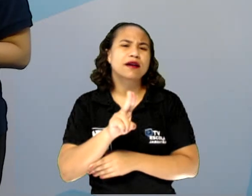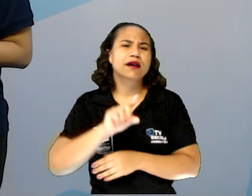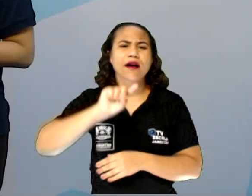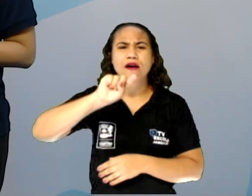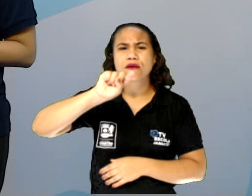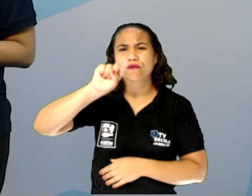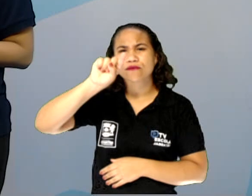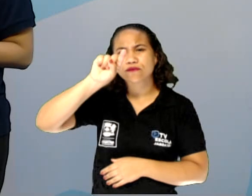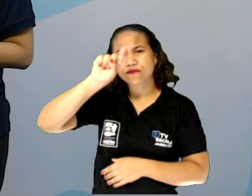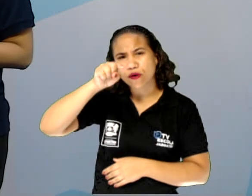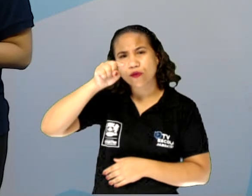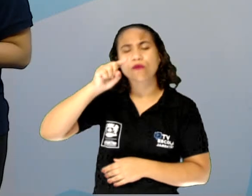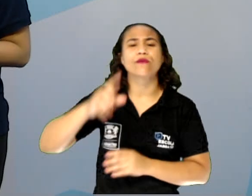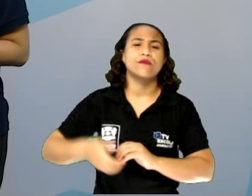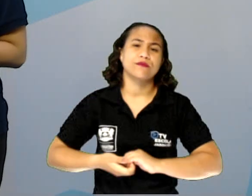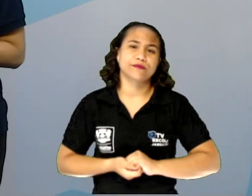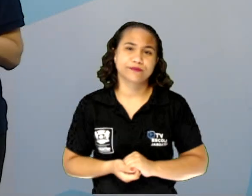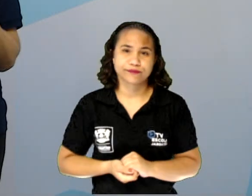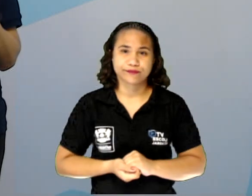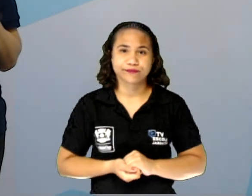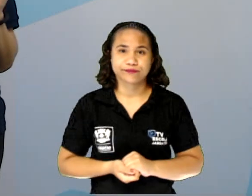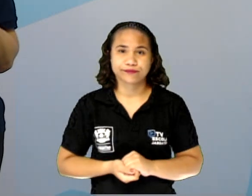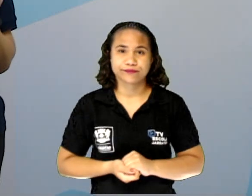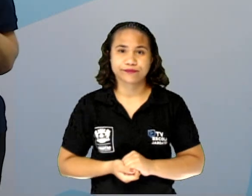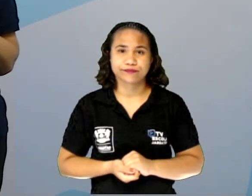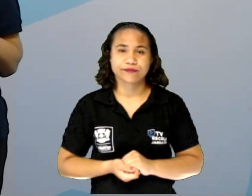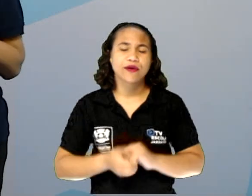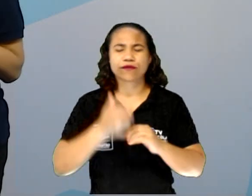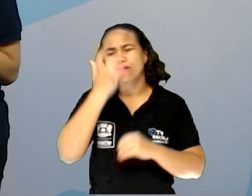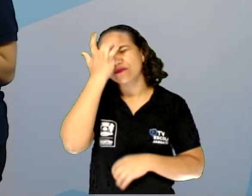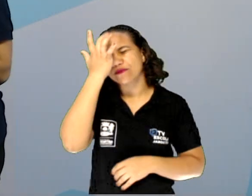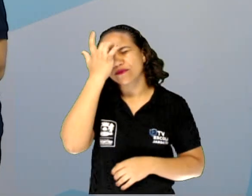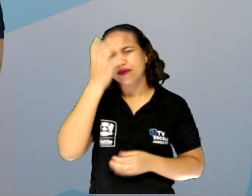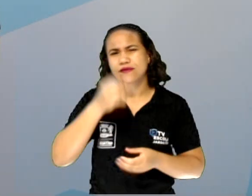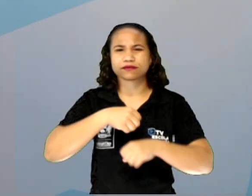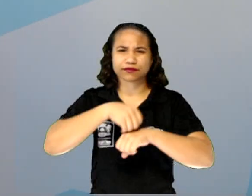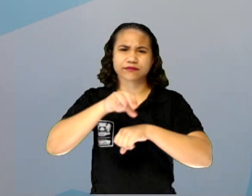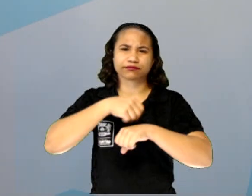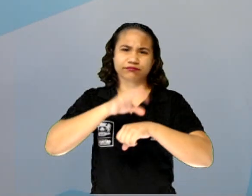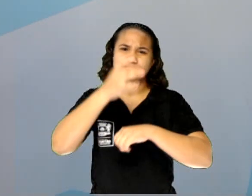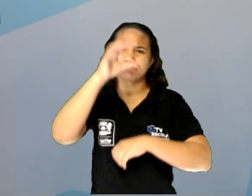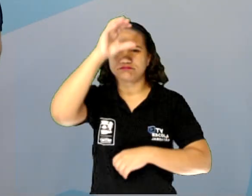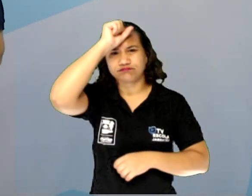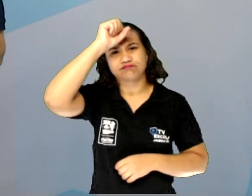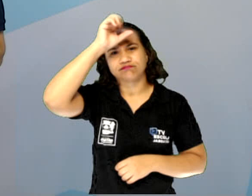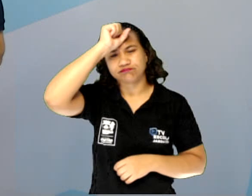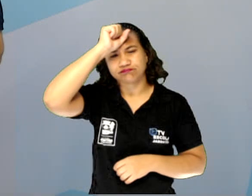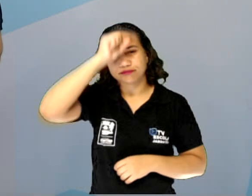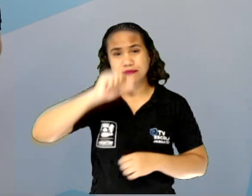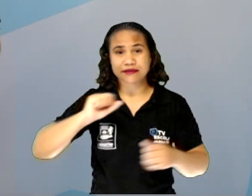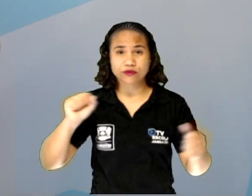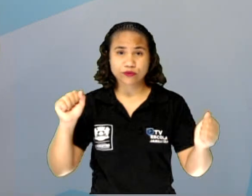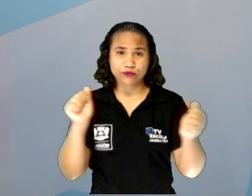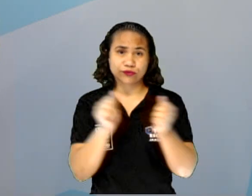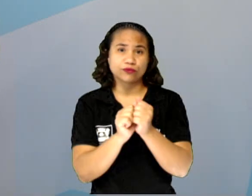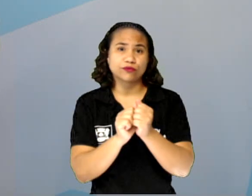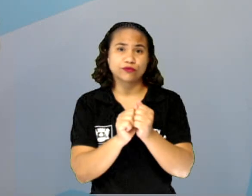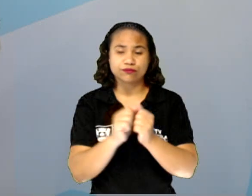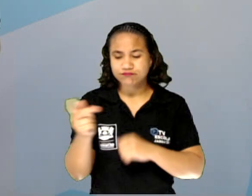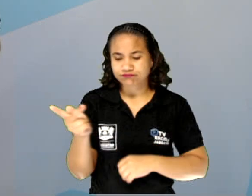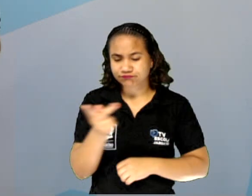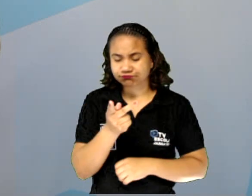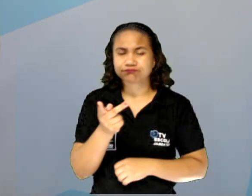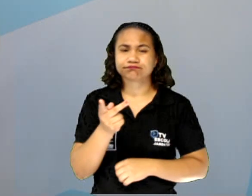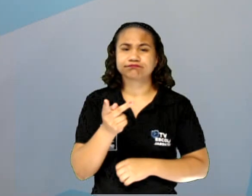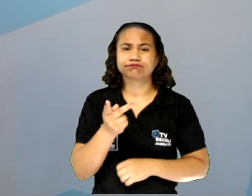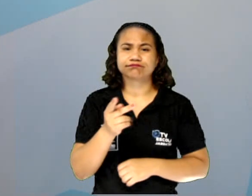vírgula em cima, digamos assim, né? Só para facilitar o nosso aprendizado. E quando a gente junta os dois, a